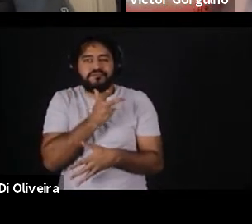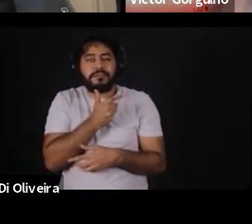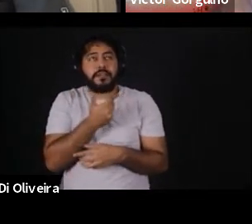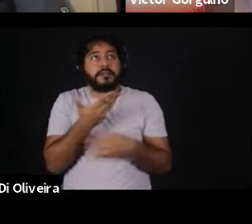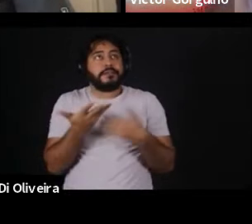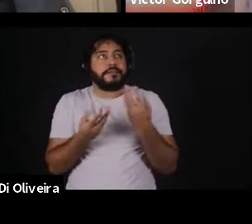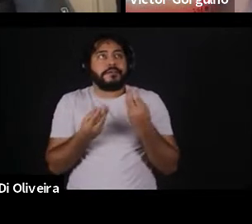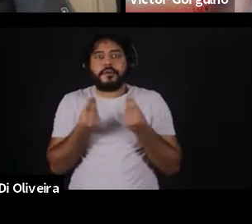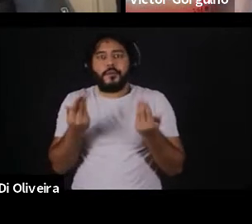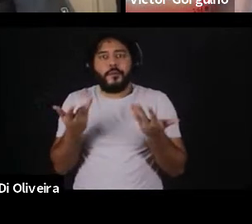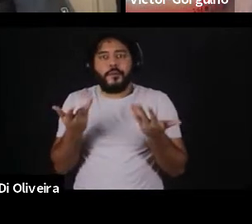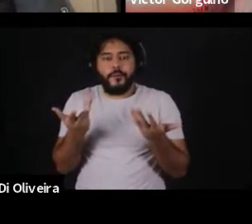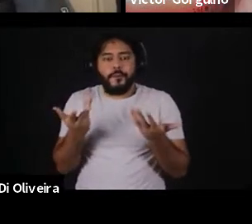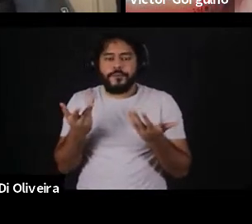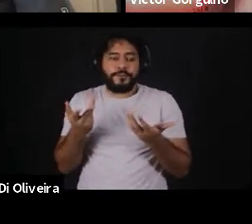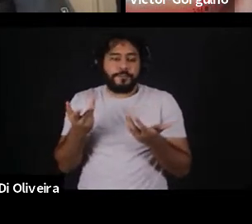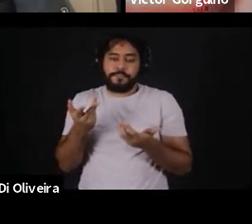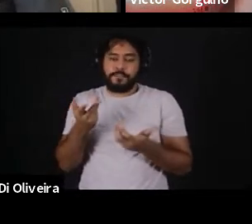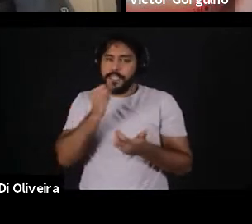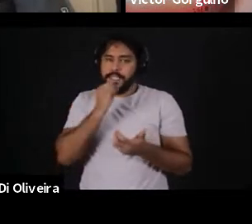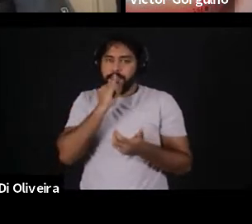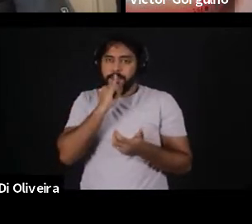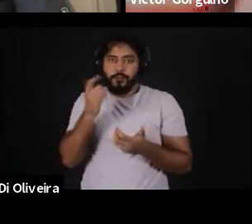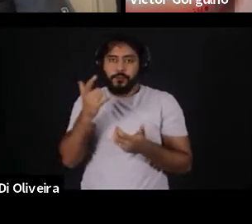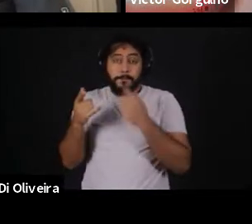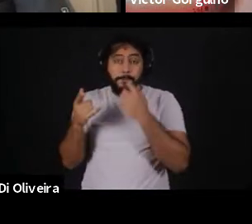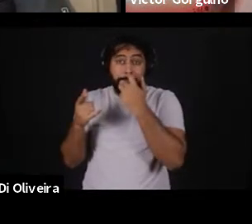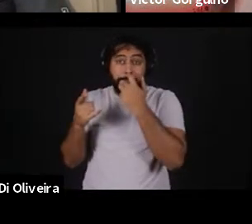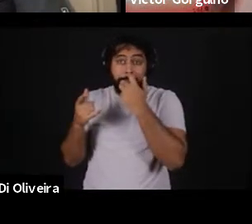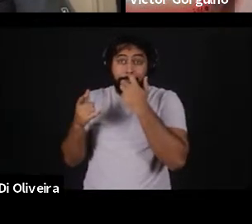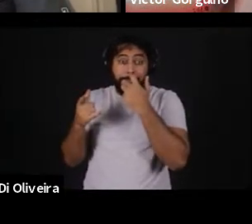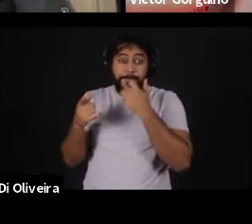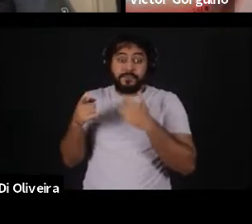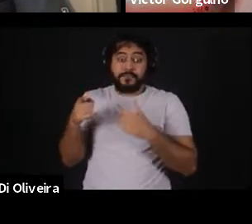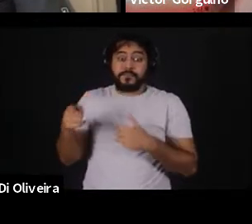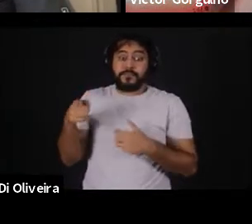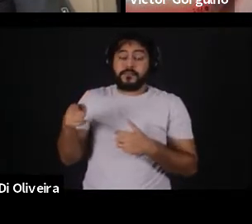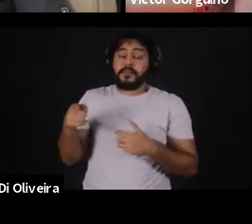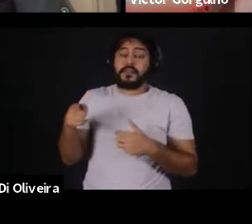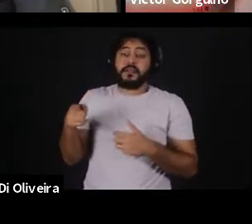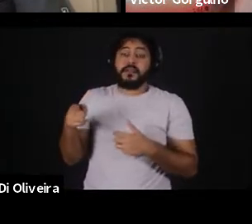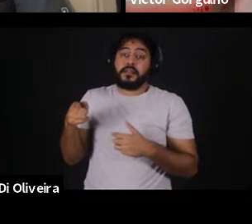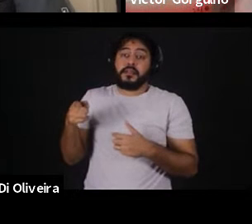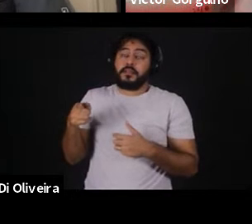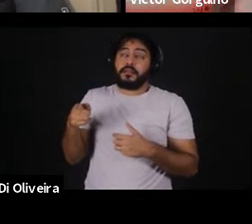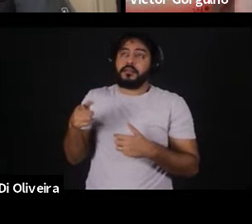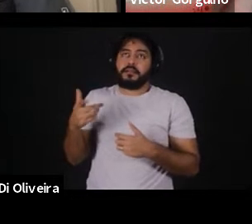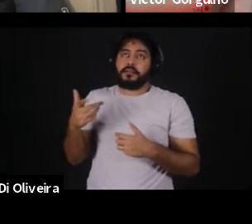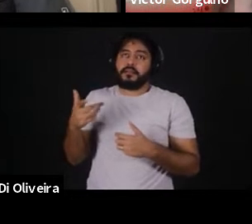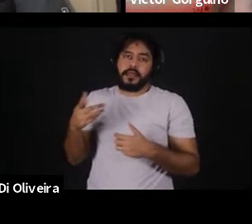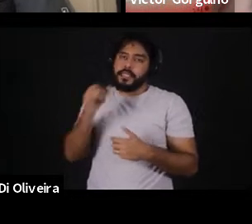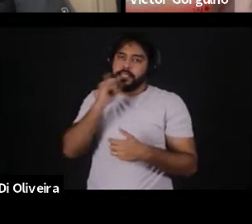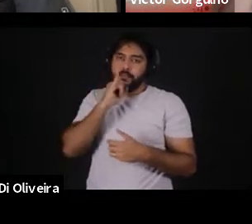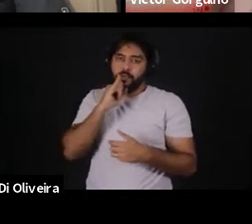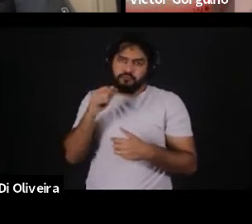como você até disse isso, né? Como slow motion é o recurso que você usa para quando uma coisa quer ficar lento, mas ao mesmo tempo,